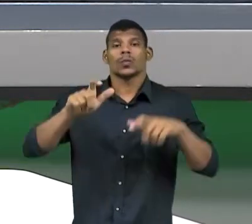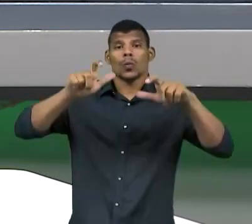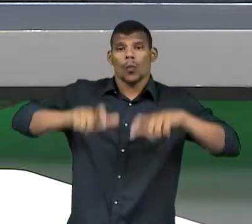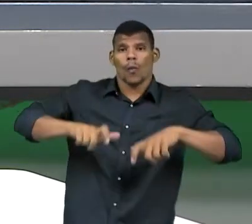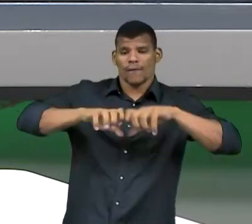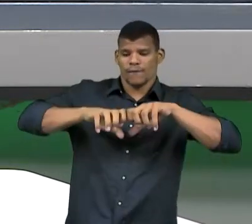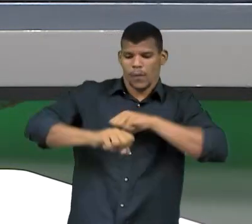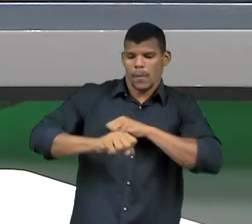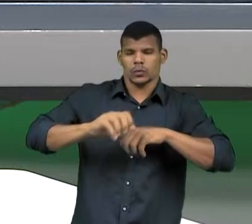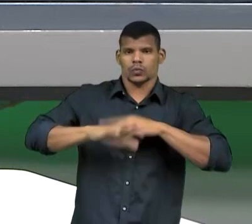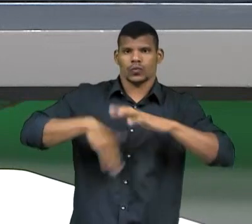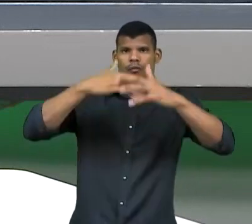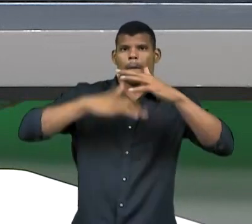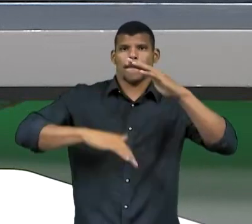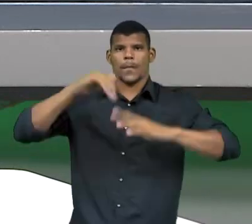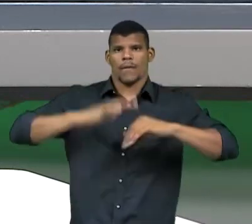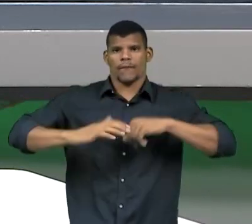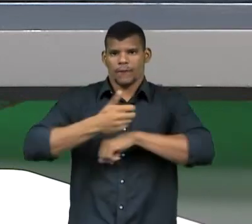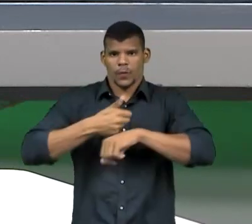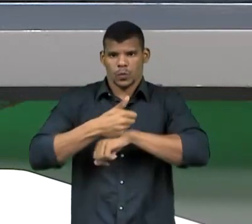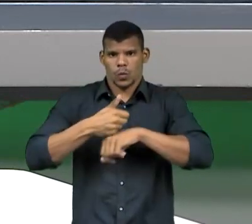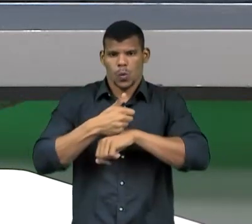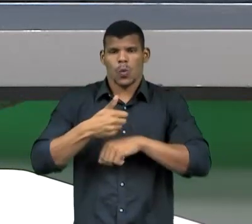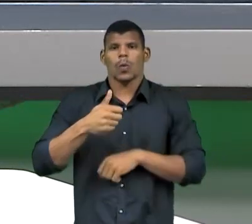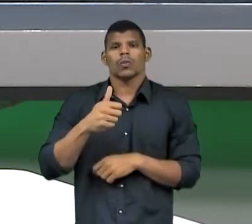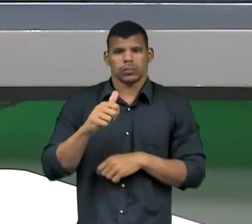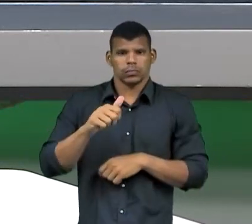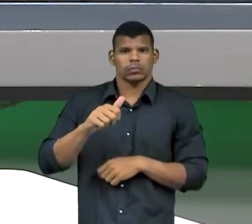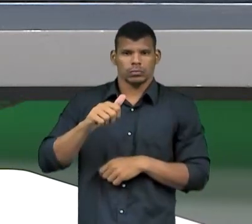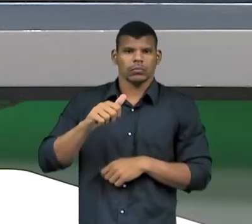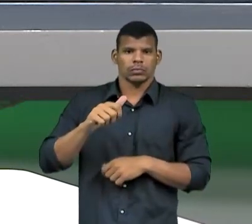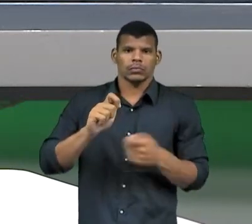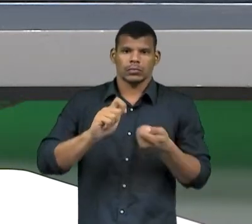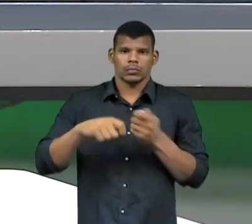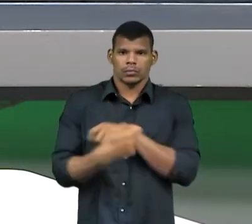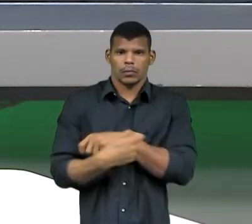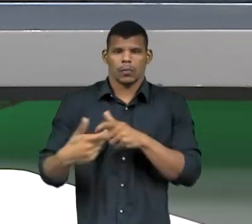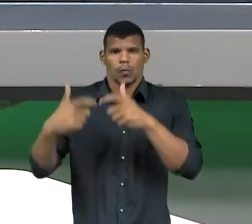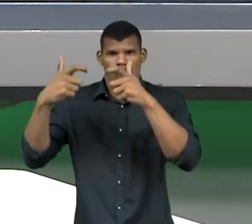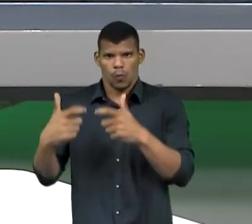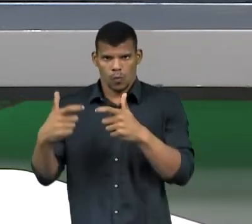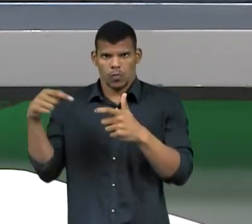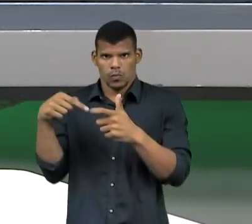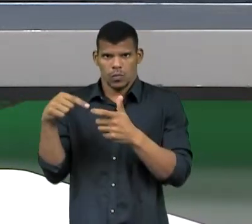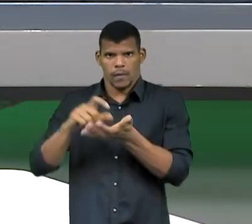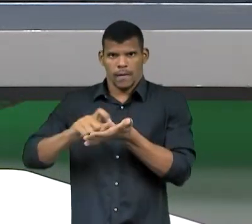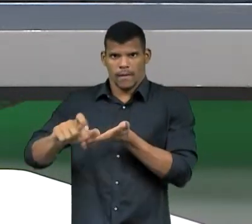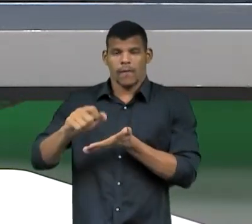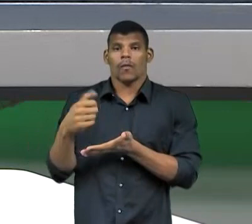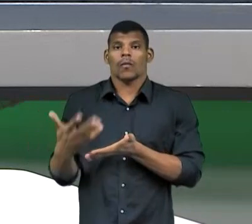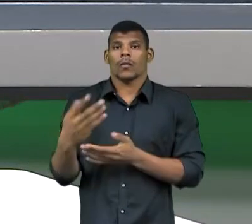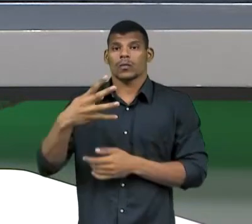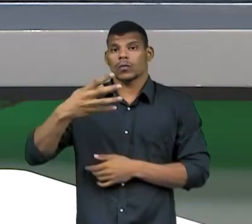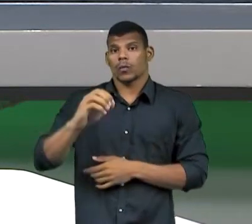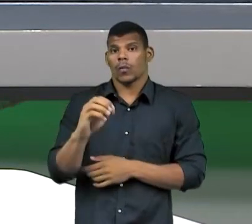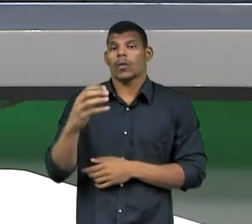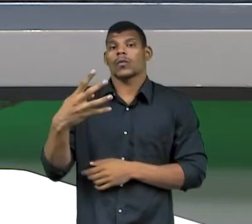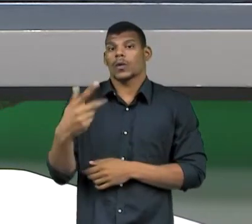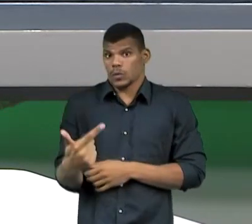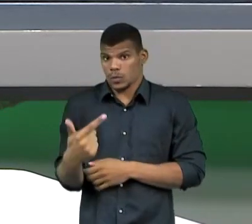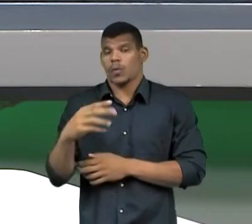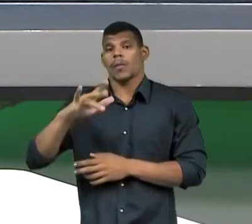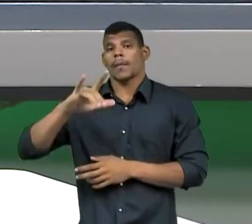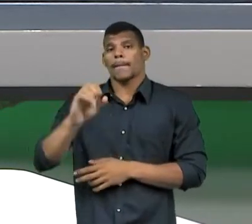da Educação. Para a aquisição e adequação do espaço, foram investidos mais de 42 milhões